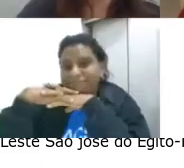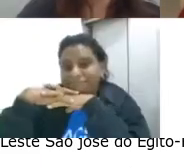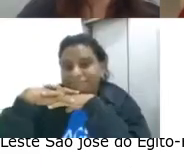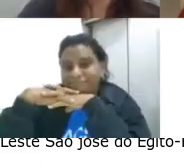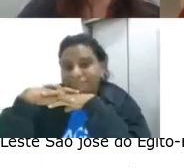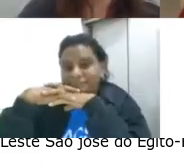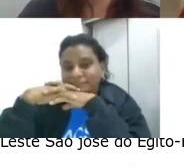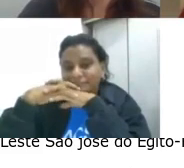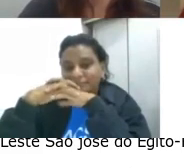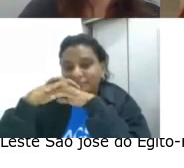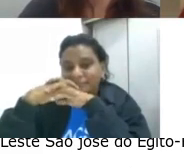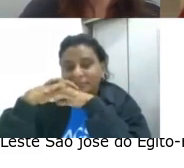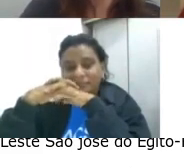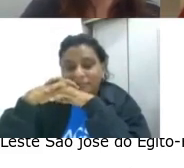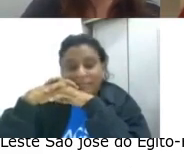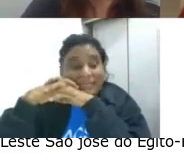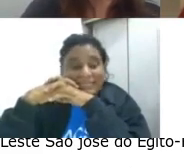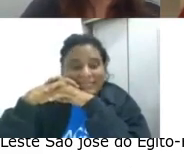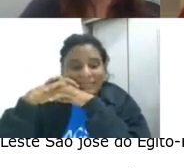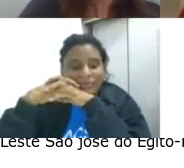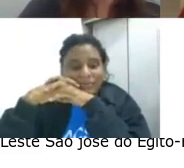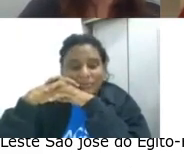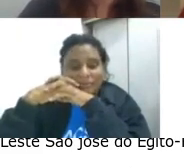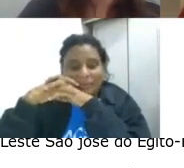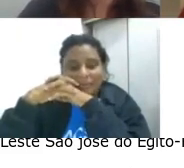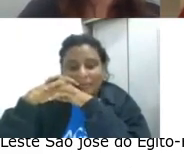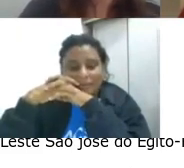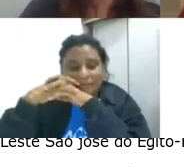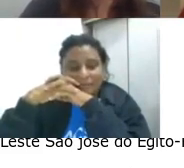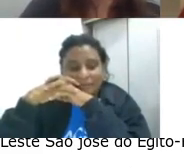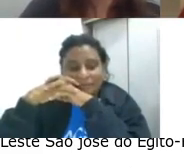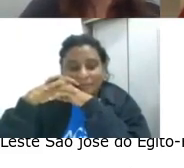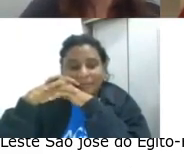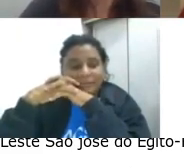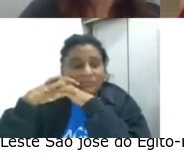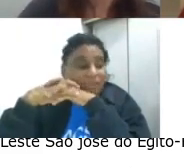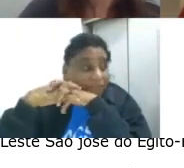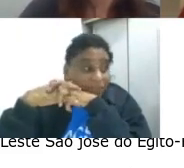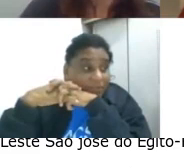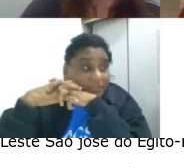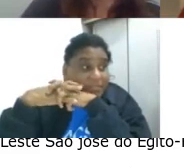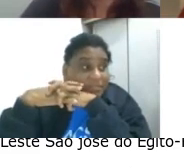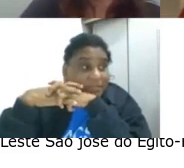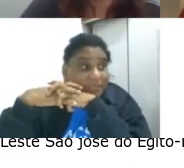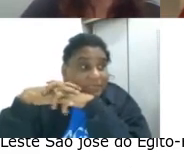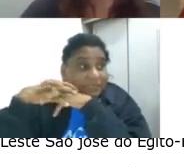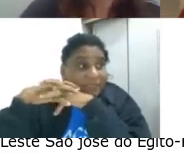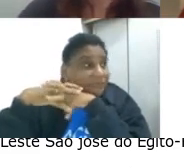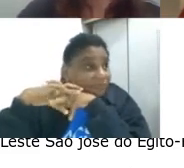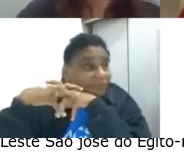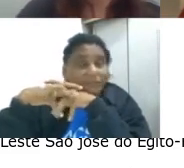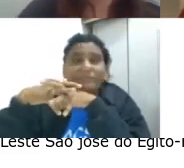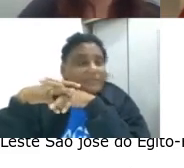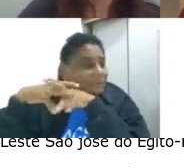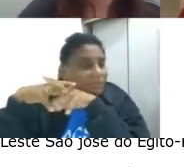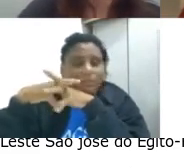que estão cuidando de um RN abordar também lembrar de abordar também se a criança já foi vacinada na maternidade se